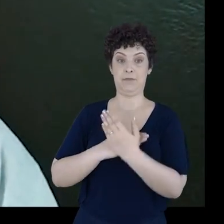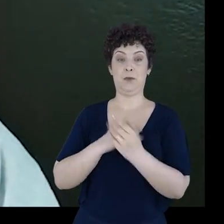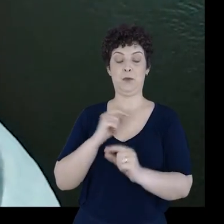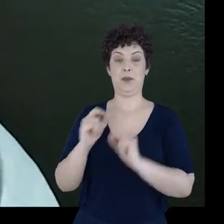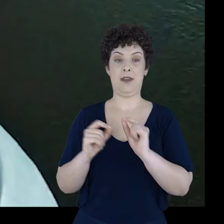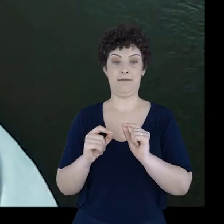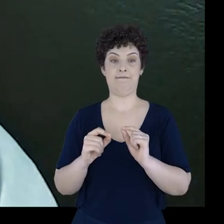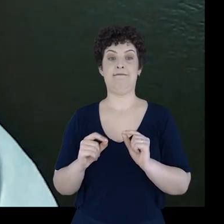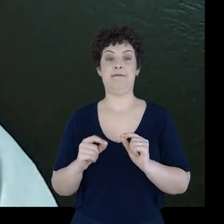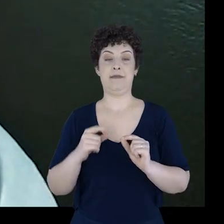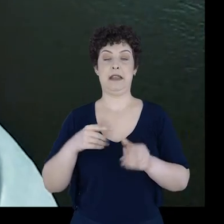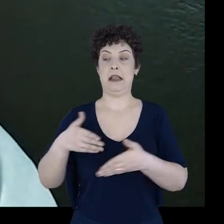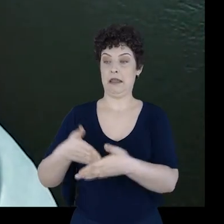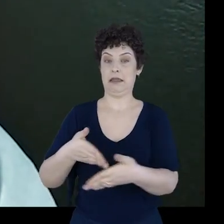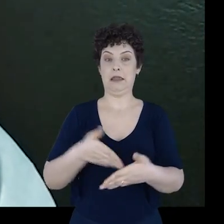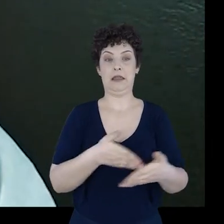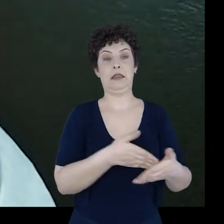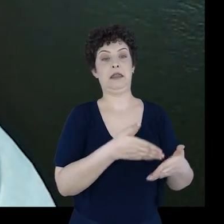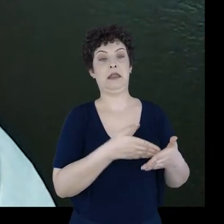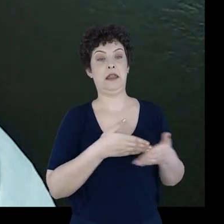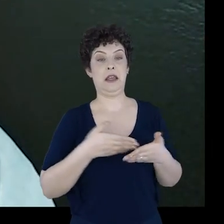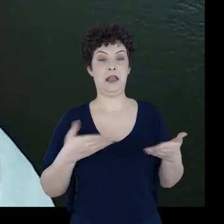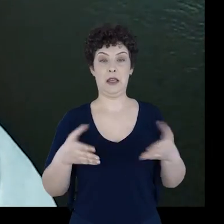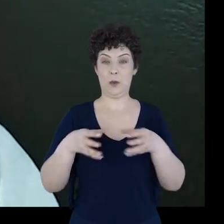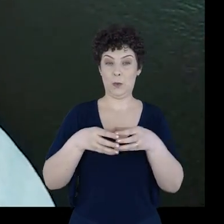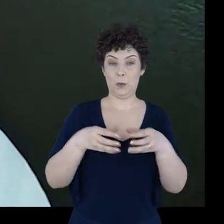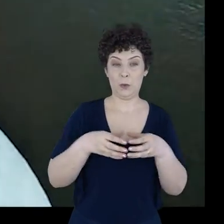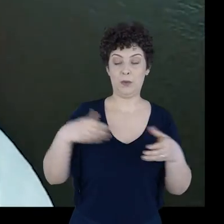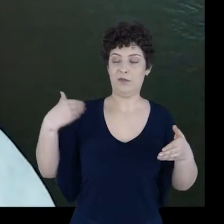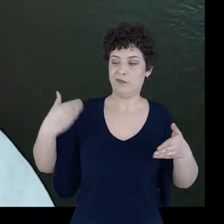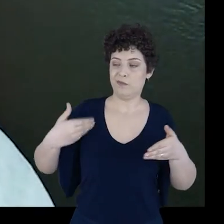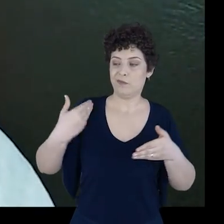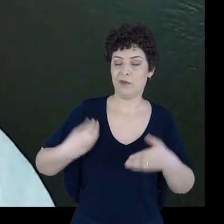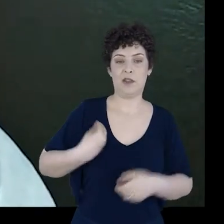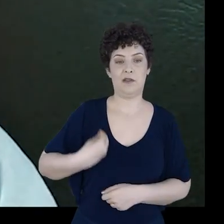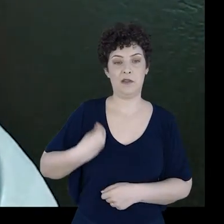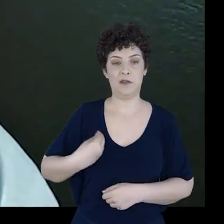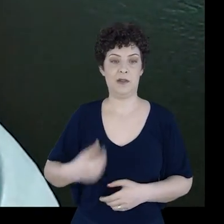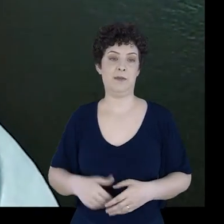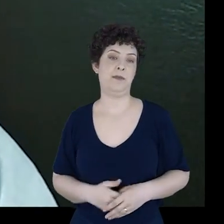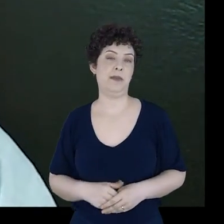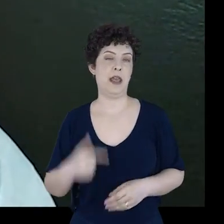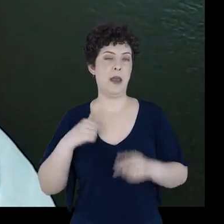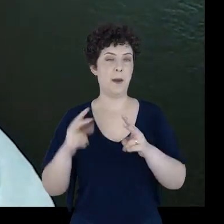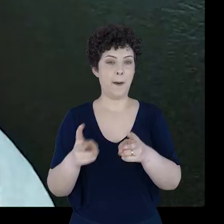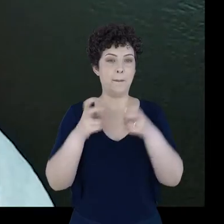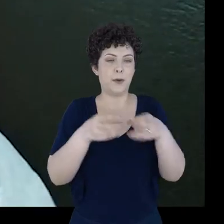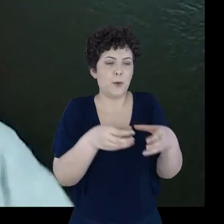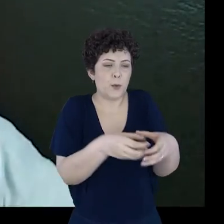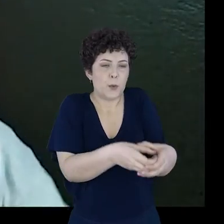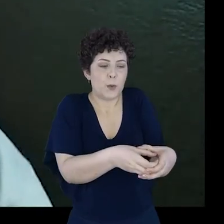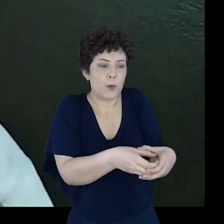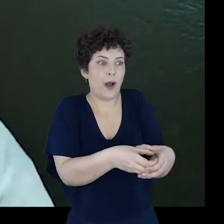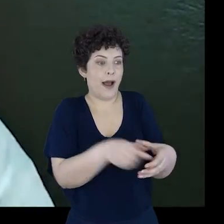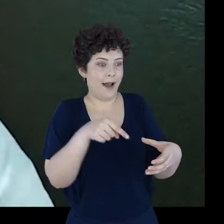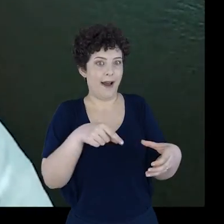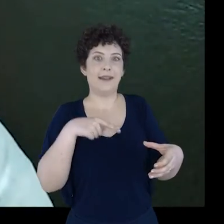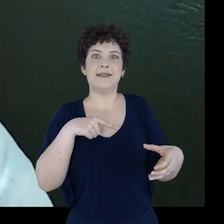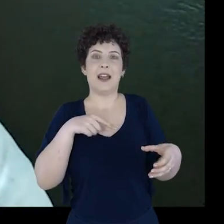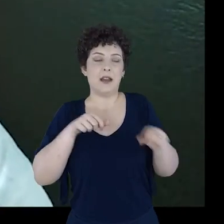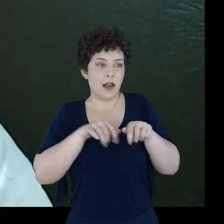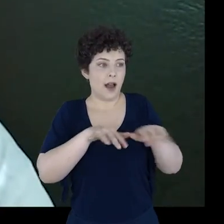Adriana Afonso. Apesar de tantas dificuldades que o mundo tem passado. Tem pele preta. Quando eu percebo que uma minoria